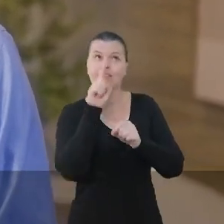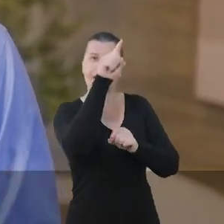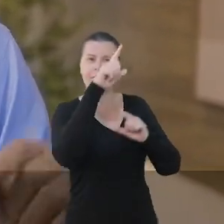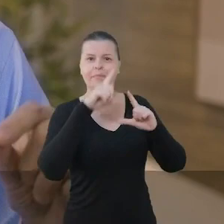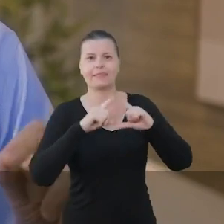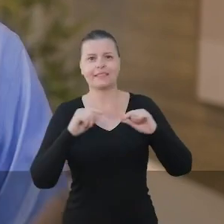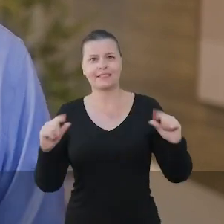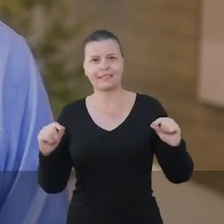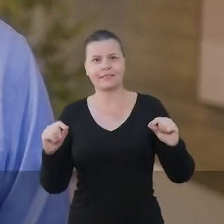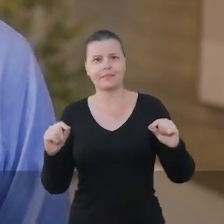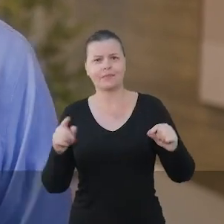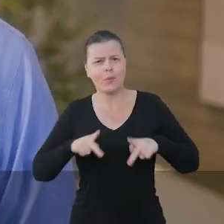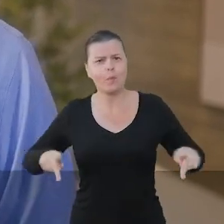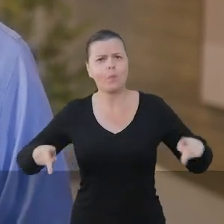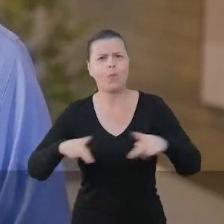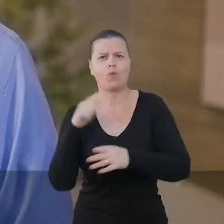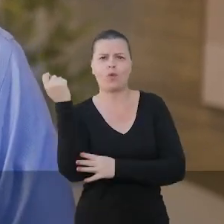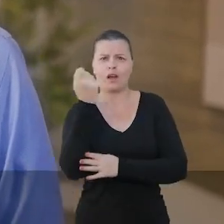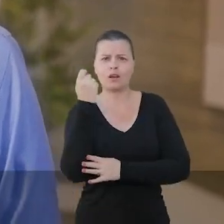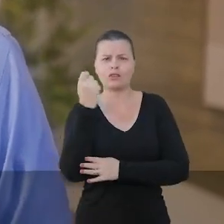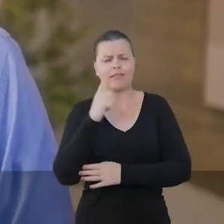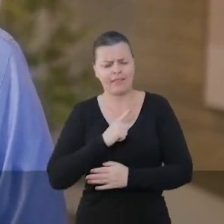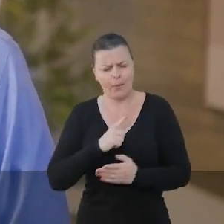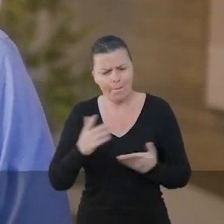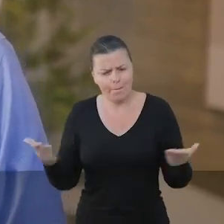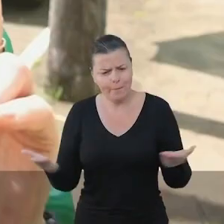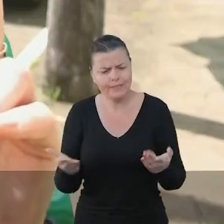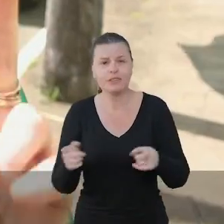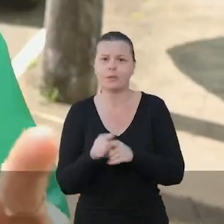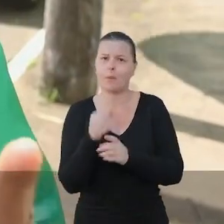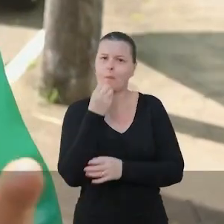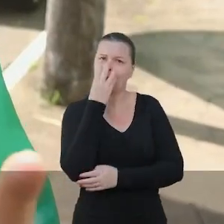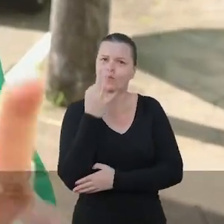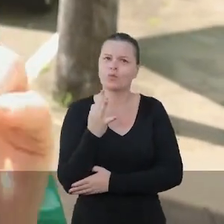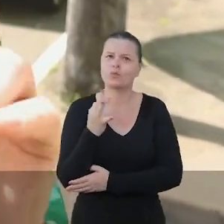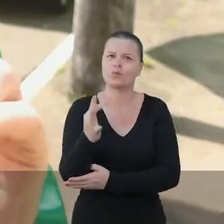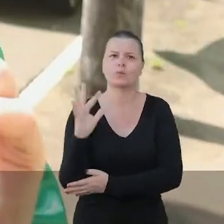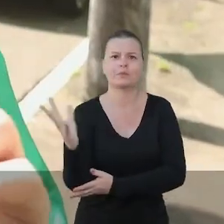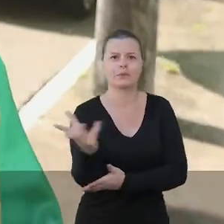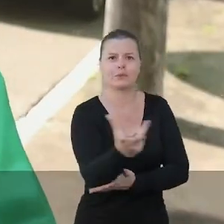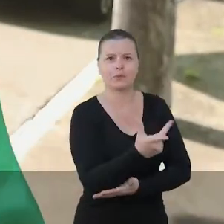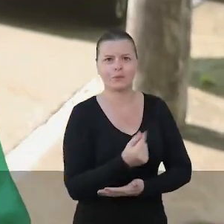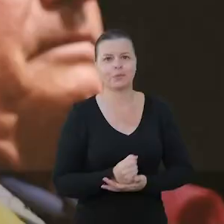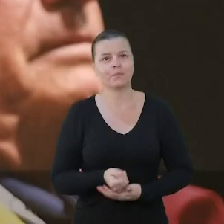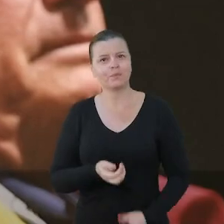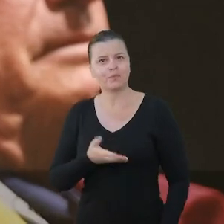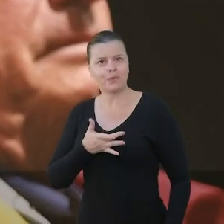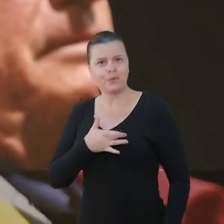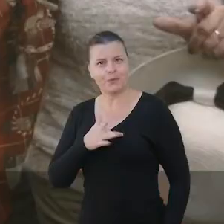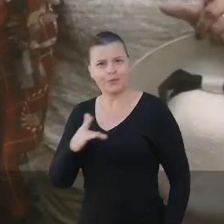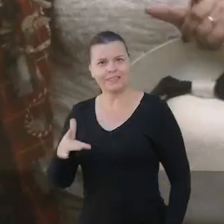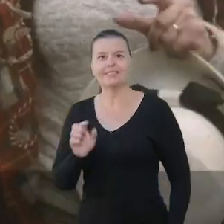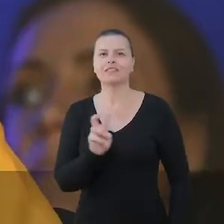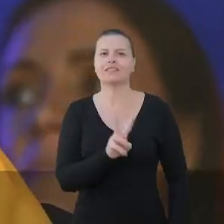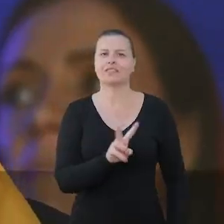gaúcho tenha presente e um bom futuro para todos. O Mix 22.